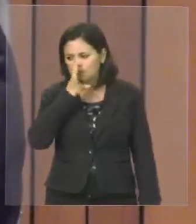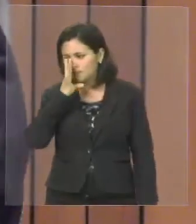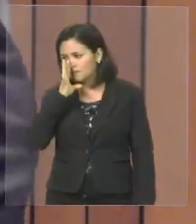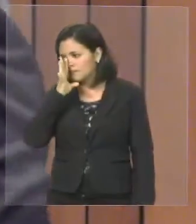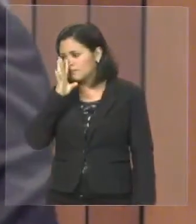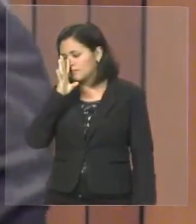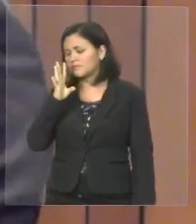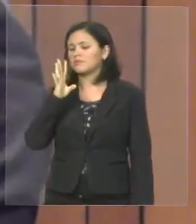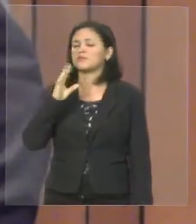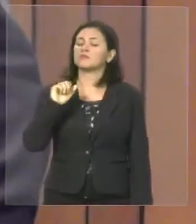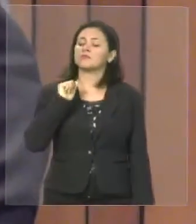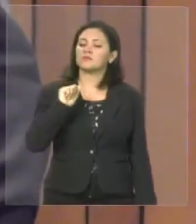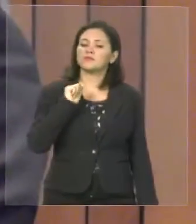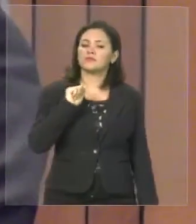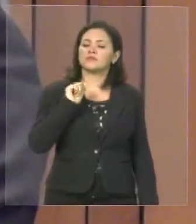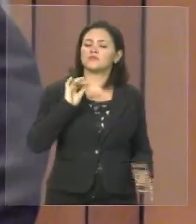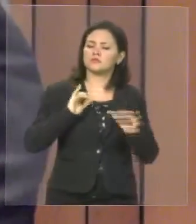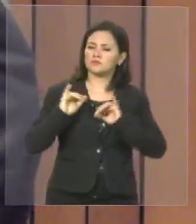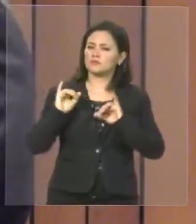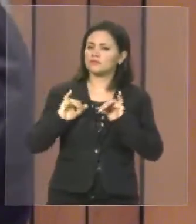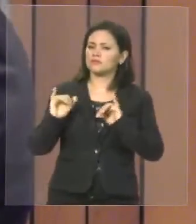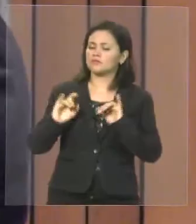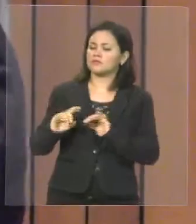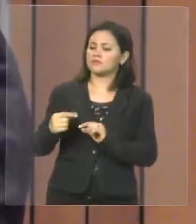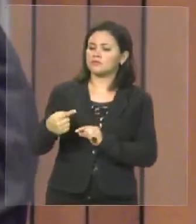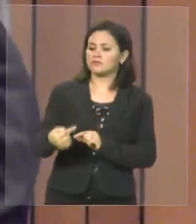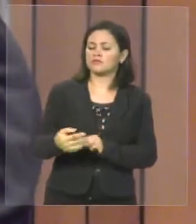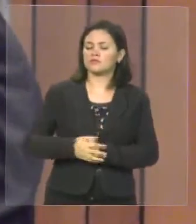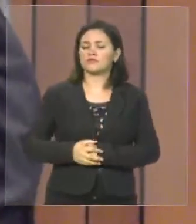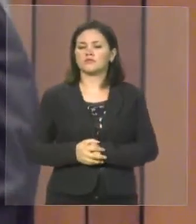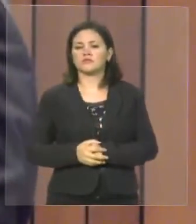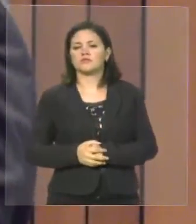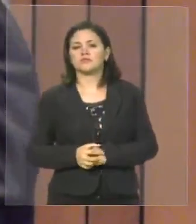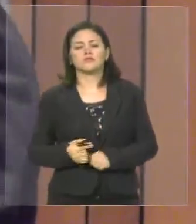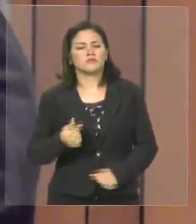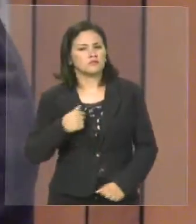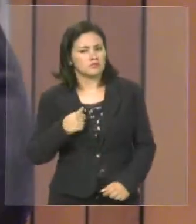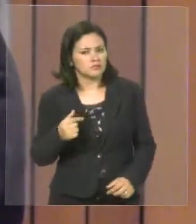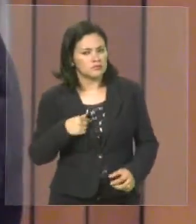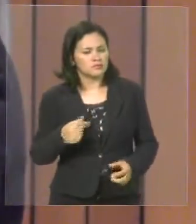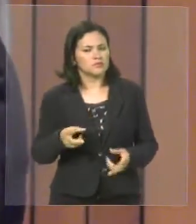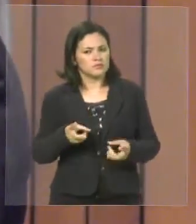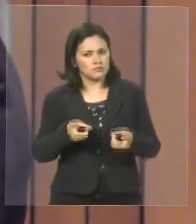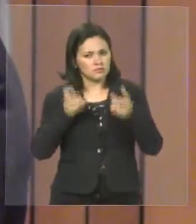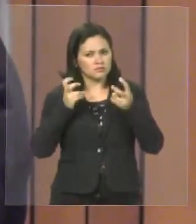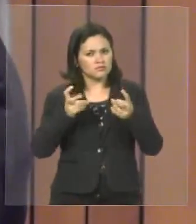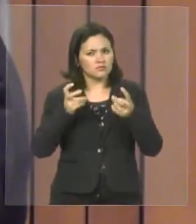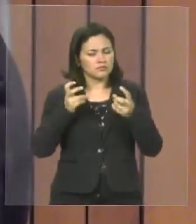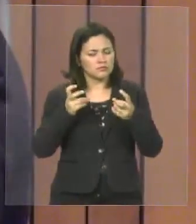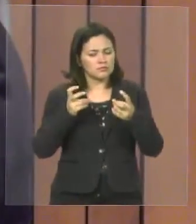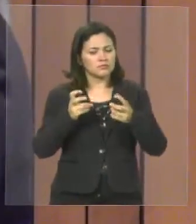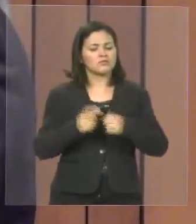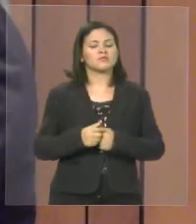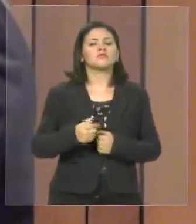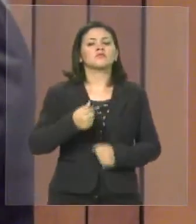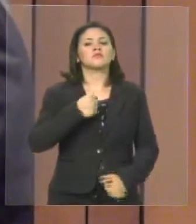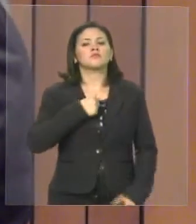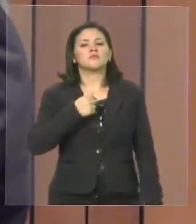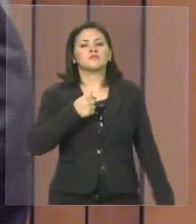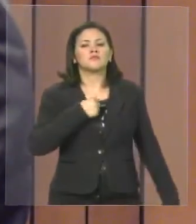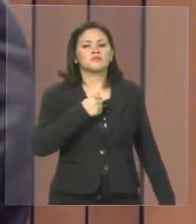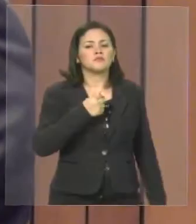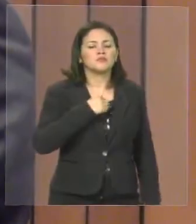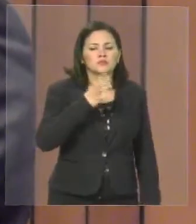pudesse me posicionar. E ouvi os 2 lados. Ouvi muitas